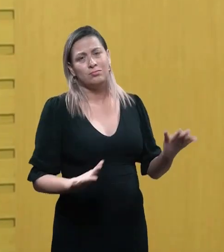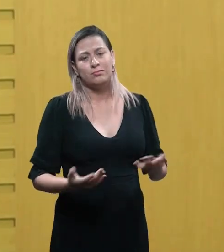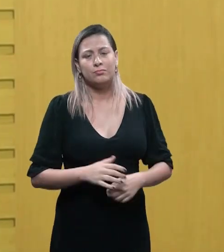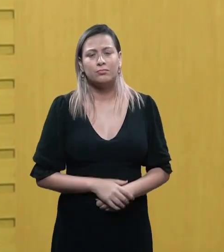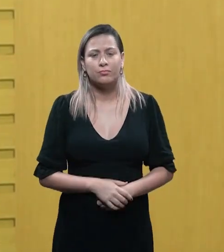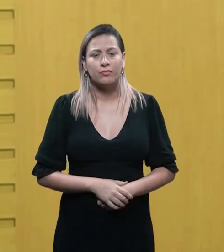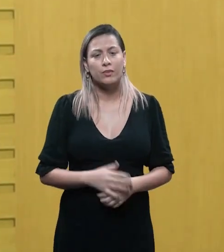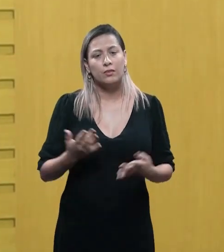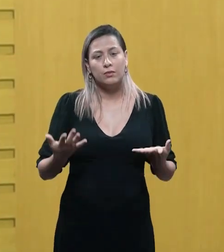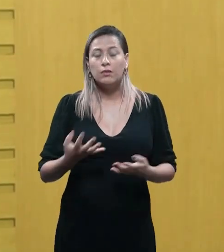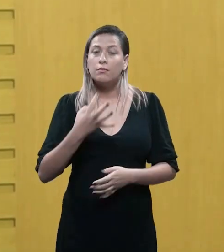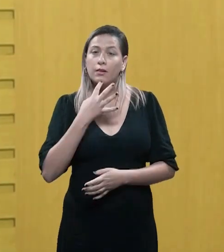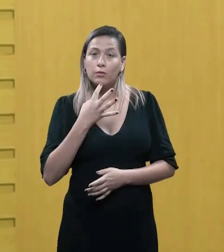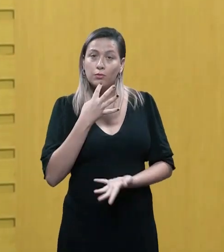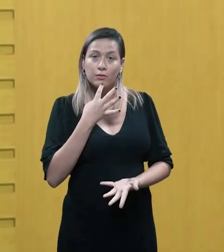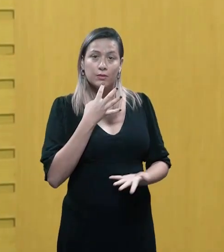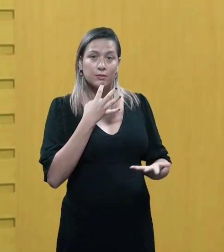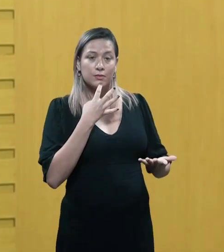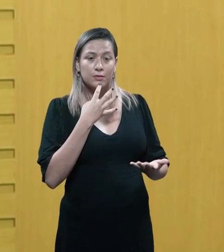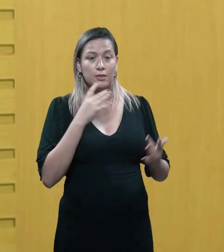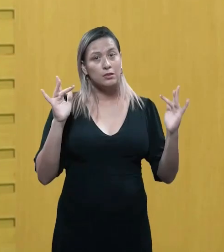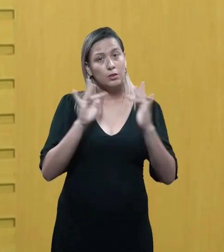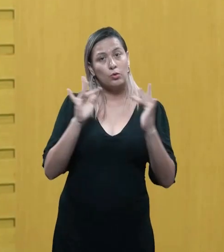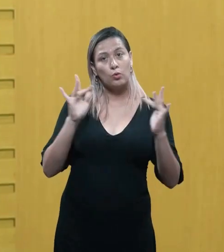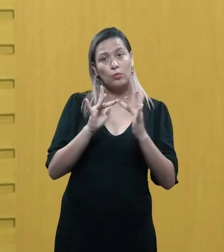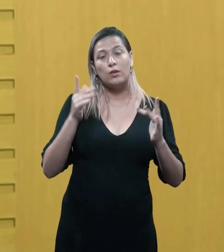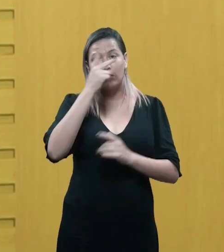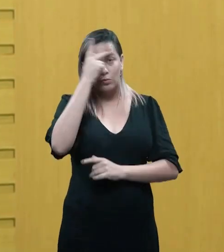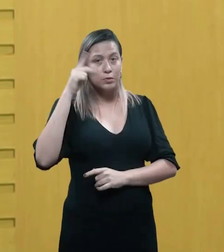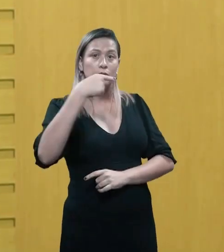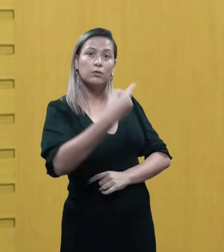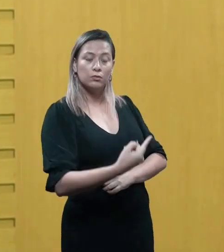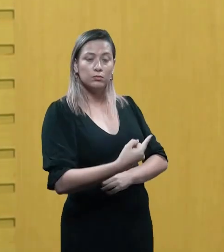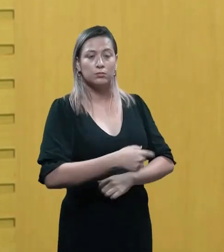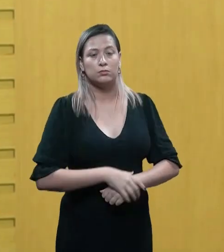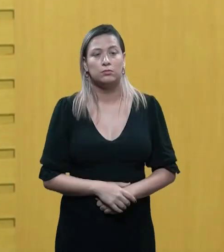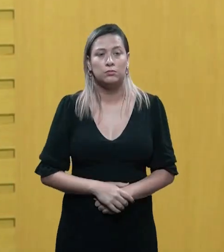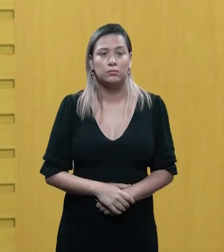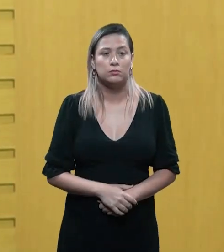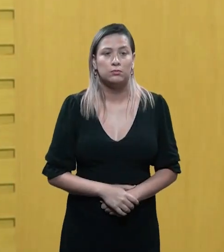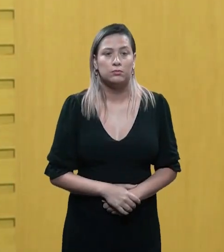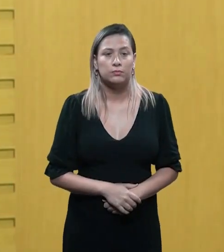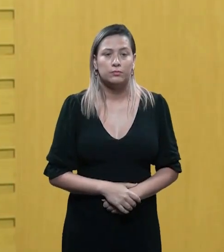você só vai realmente se conhecer em contato com a outra pessoa.